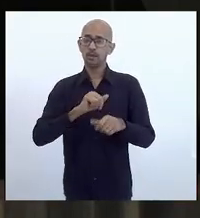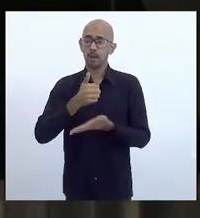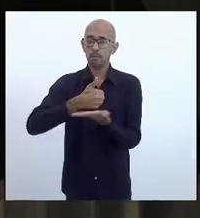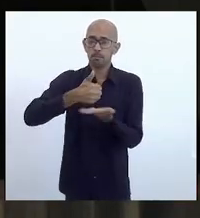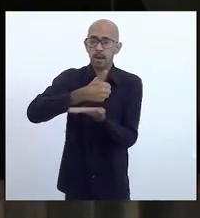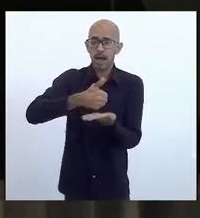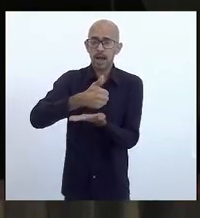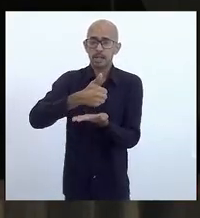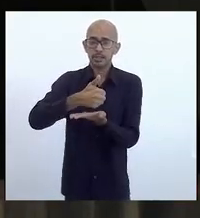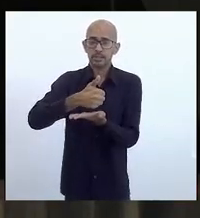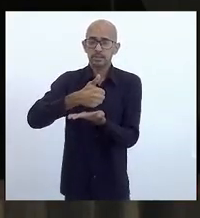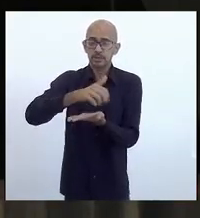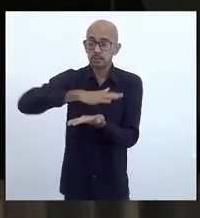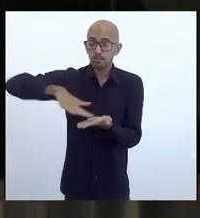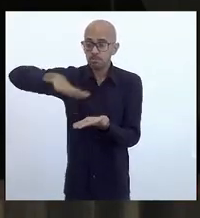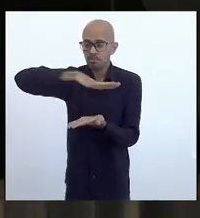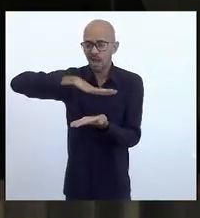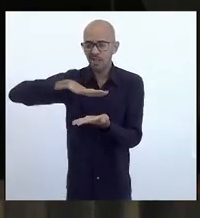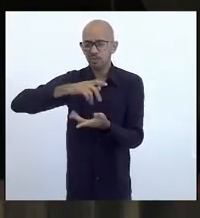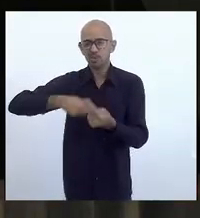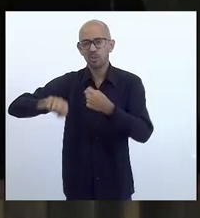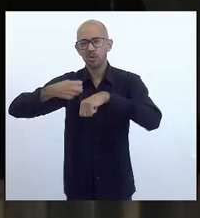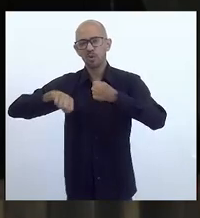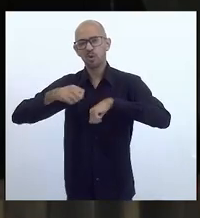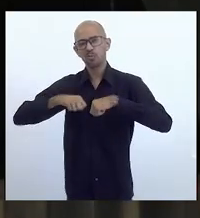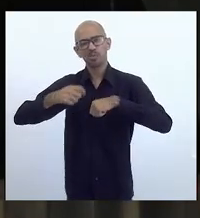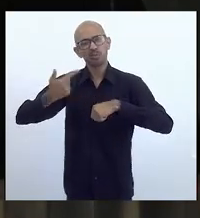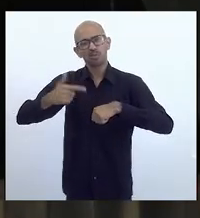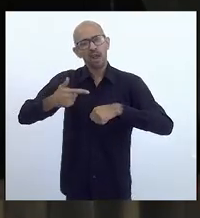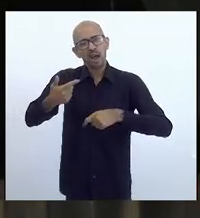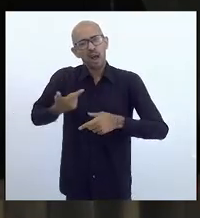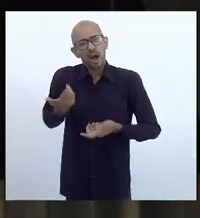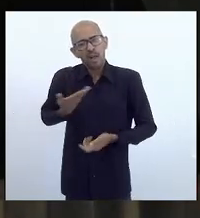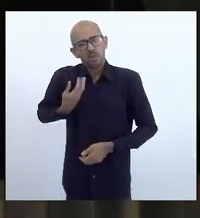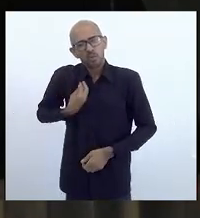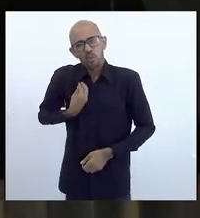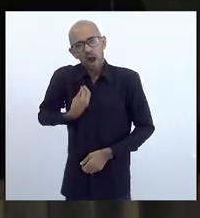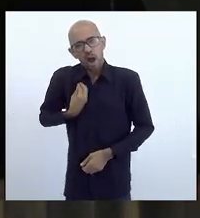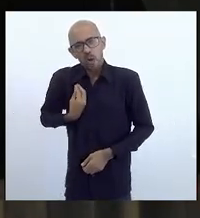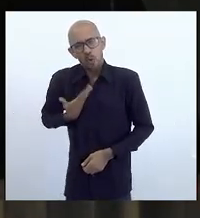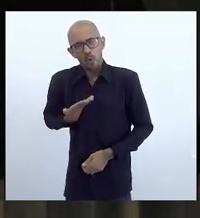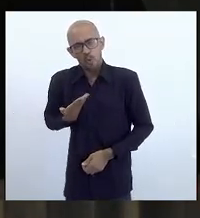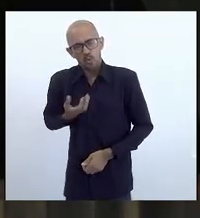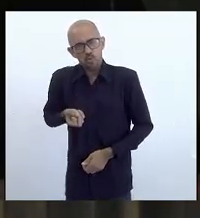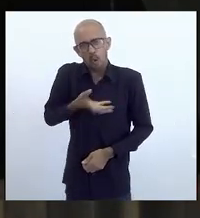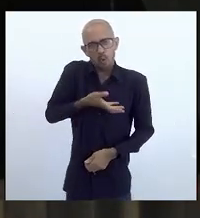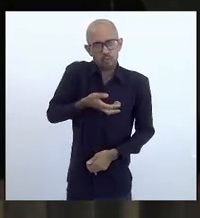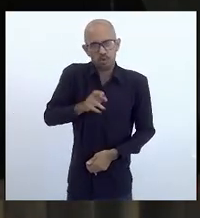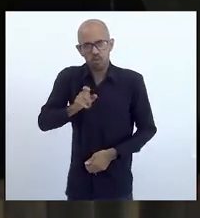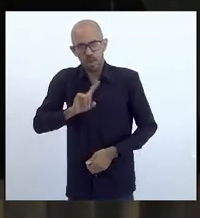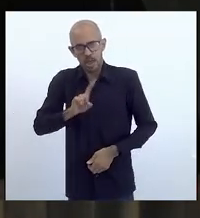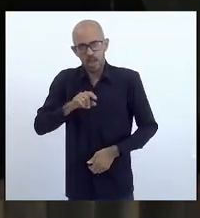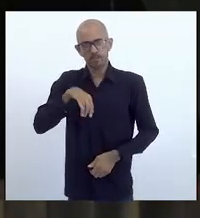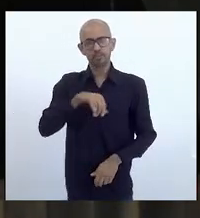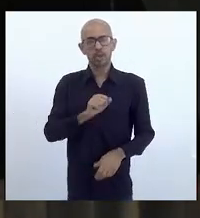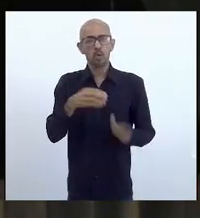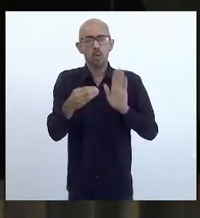macroeconômicos desatualizados para prever a arrecadação tributária. Há uma previsão aí que o